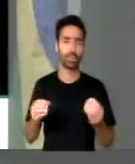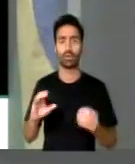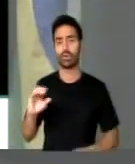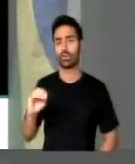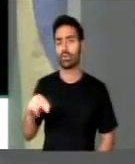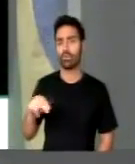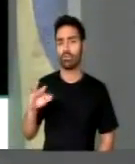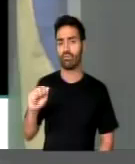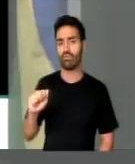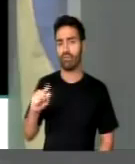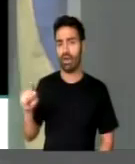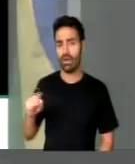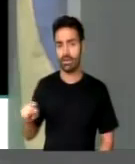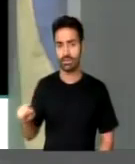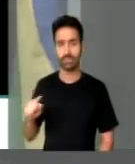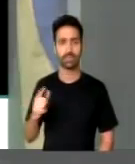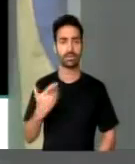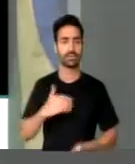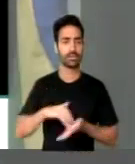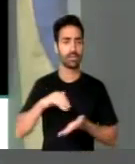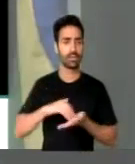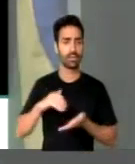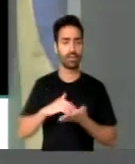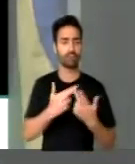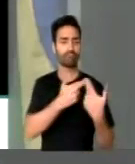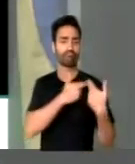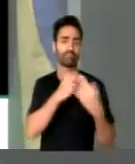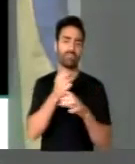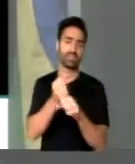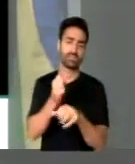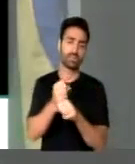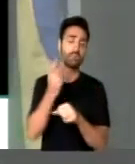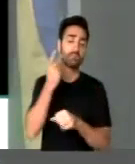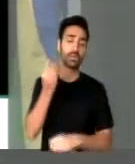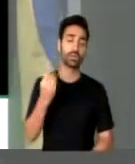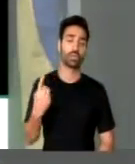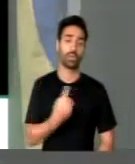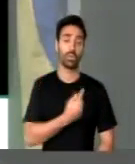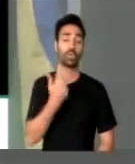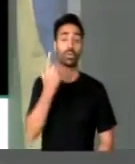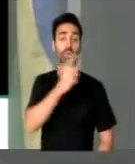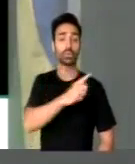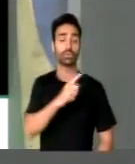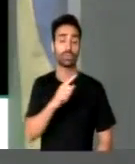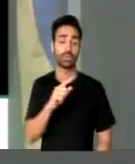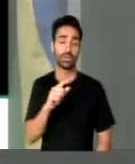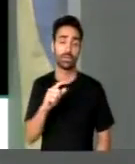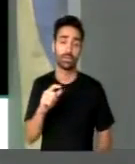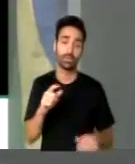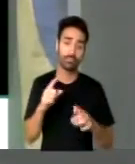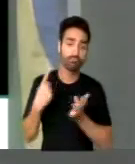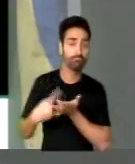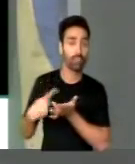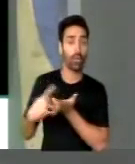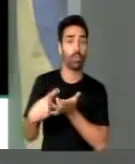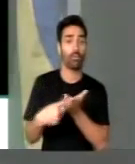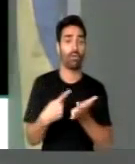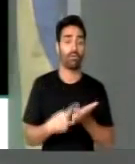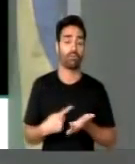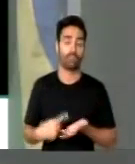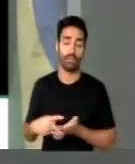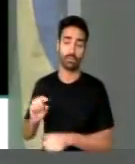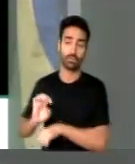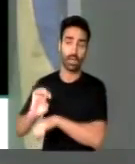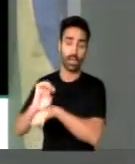CONFAS, entre todos os secretários da Fazenda, para que possamos ter aí um entendimento entre os